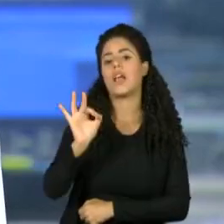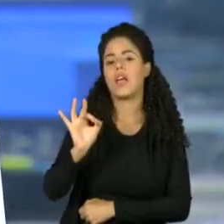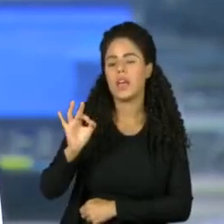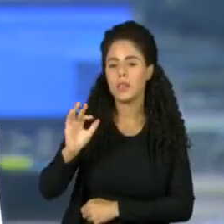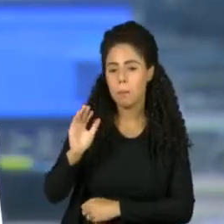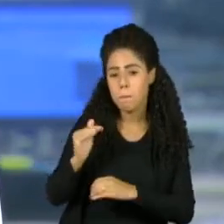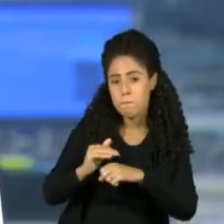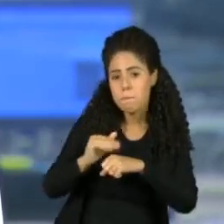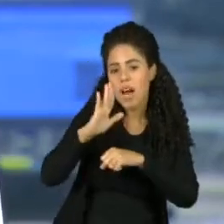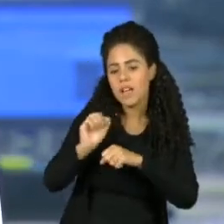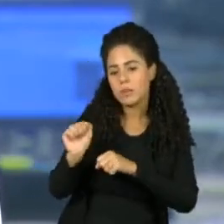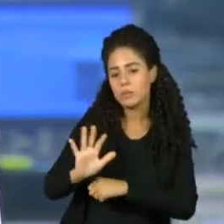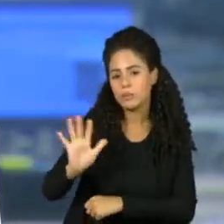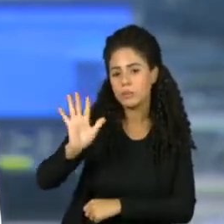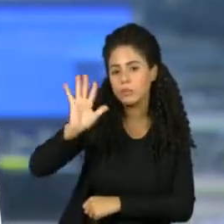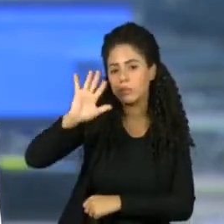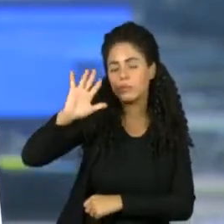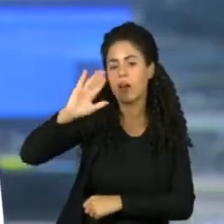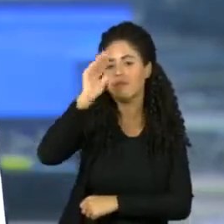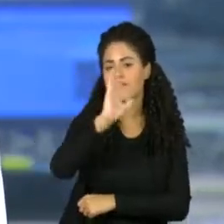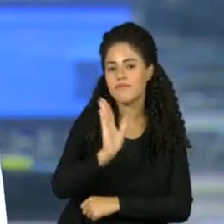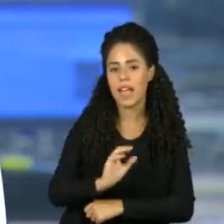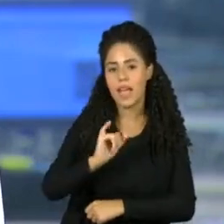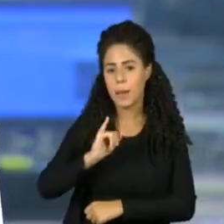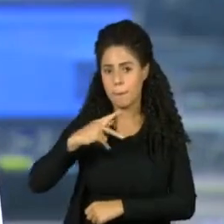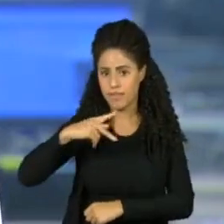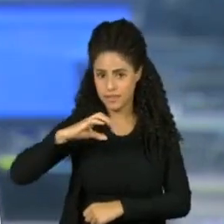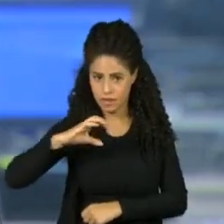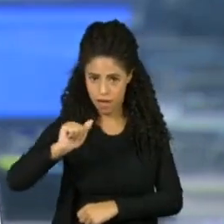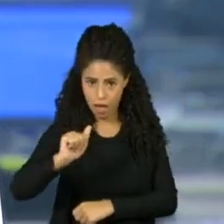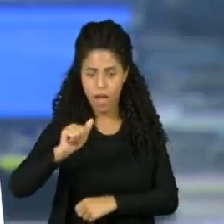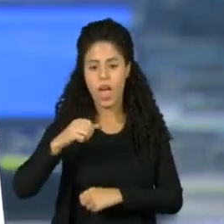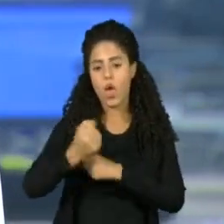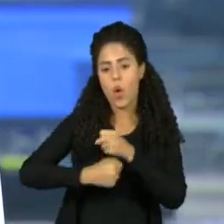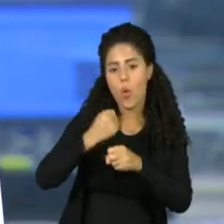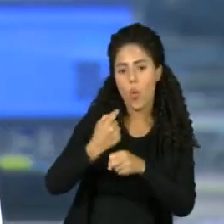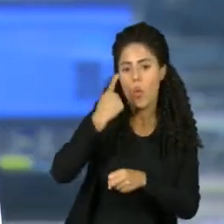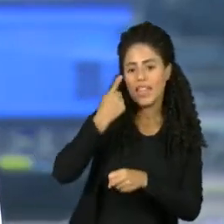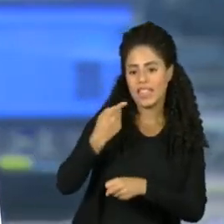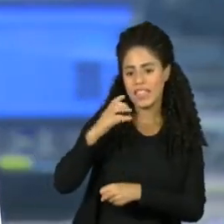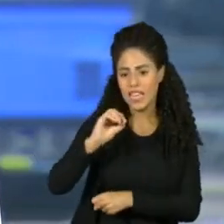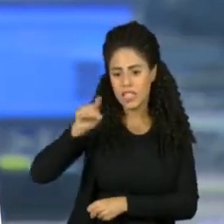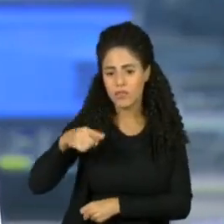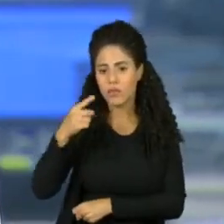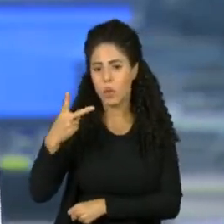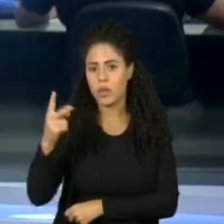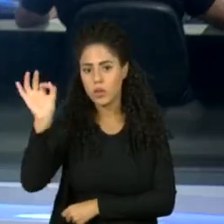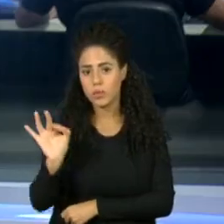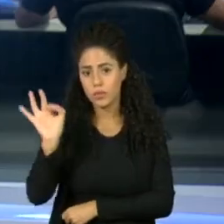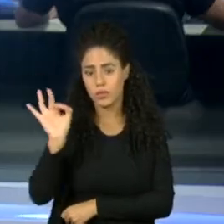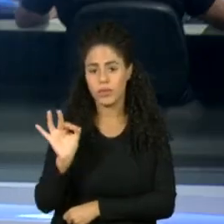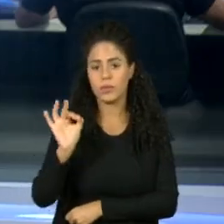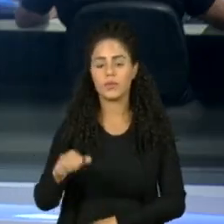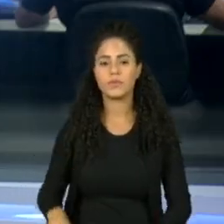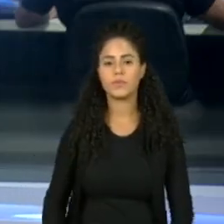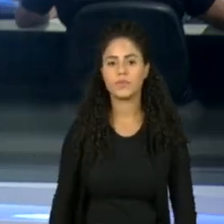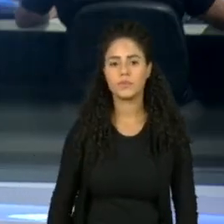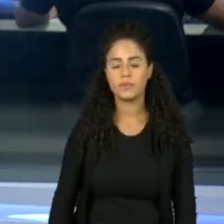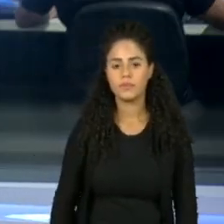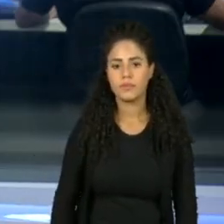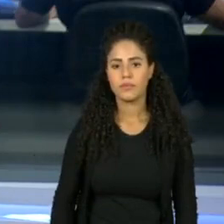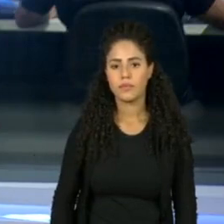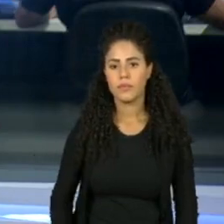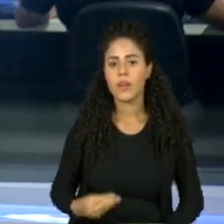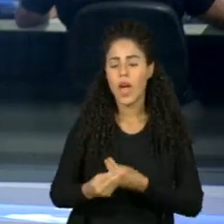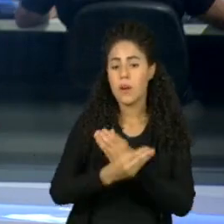costuma ser maior que a inflação oficial do país o IPCA que ano passado foi de 10,2 por cento já